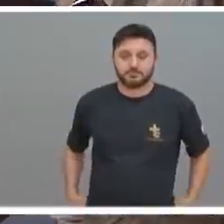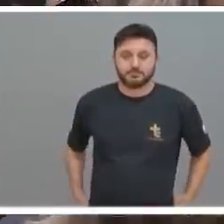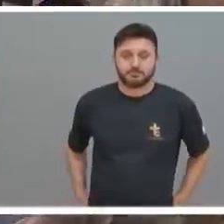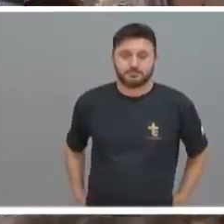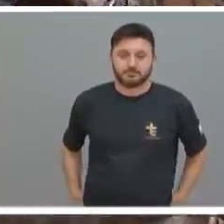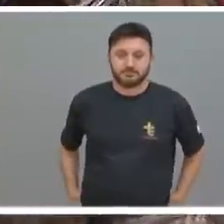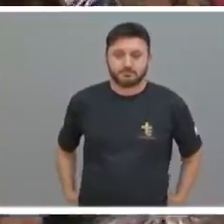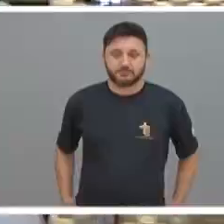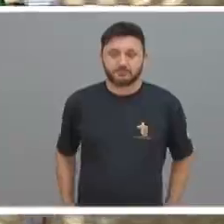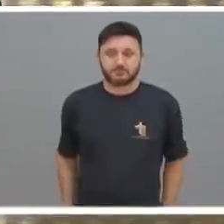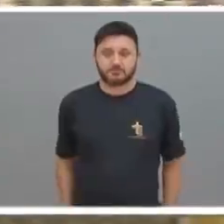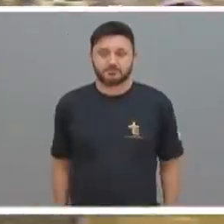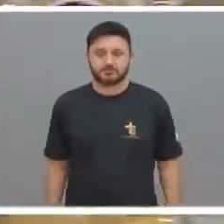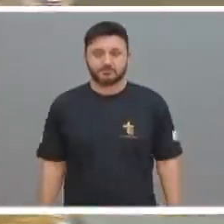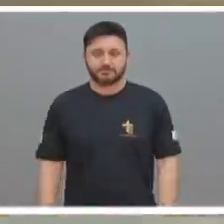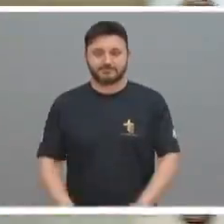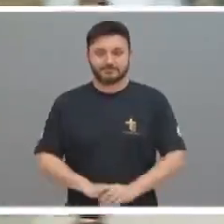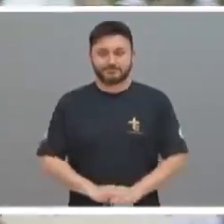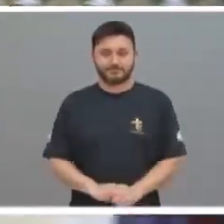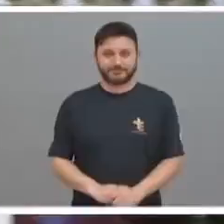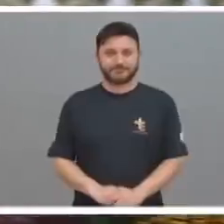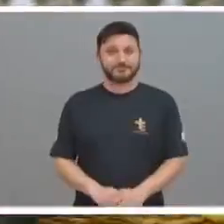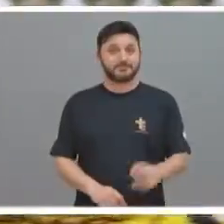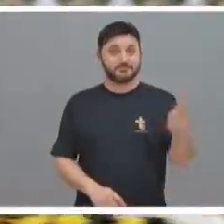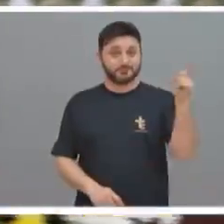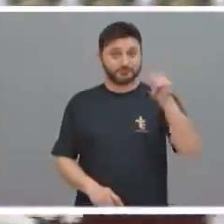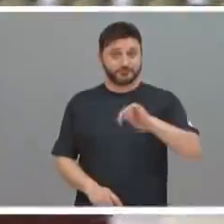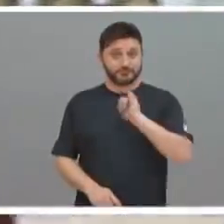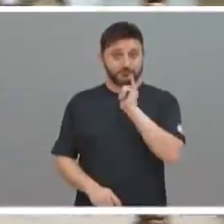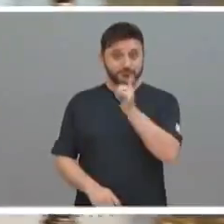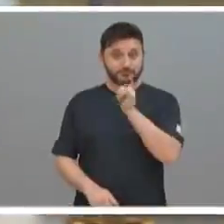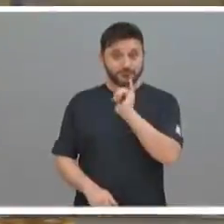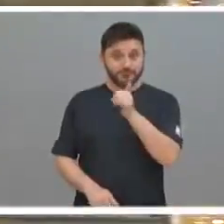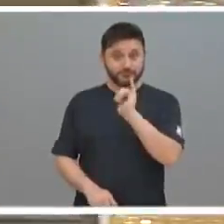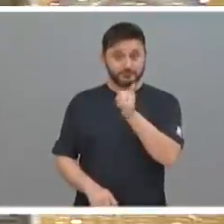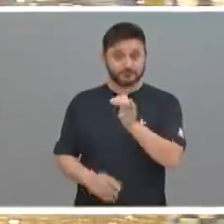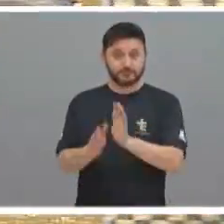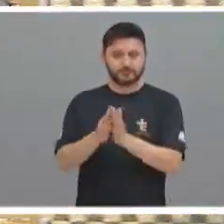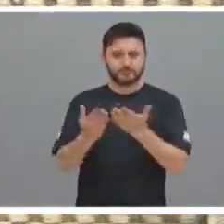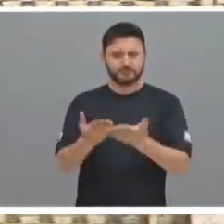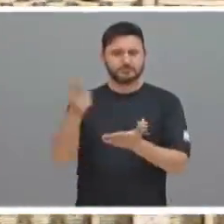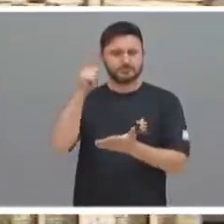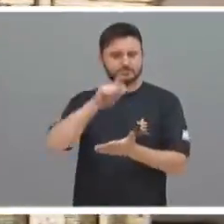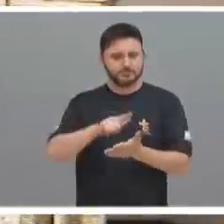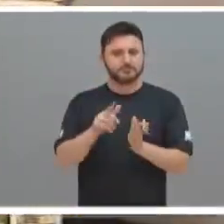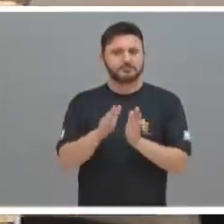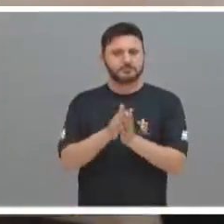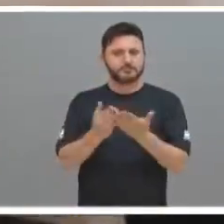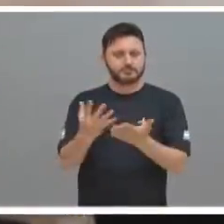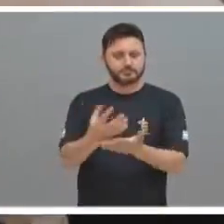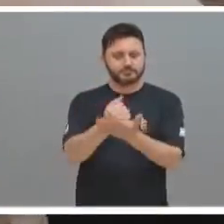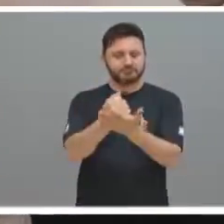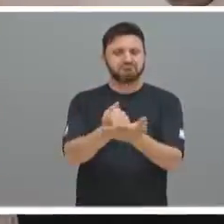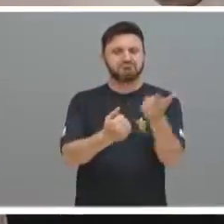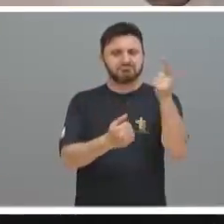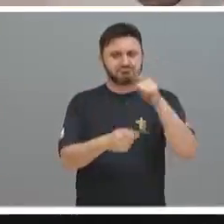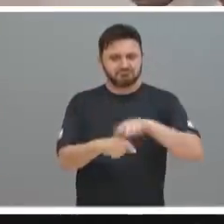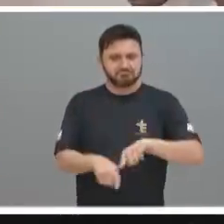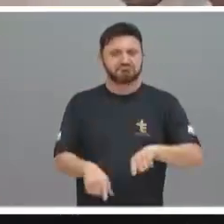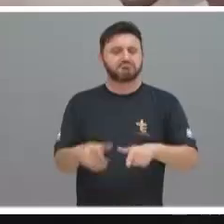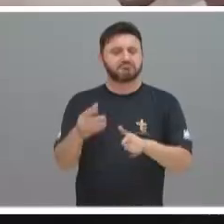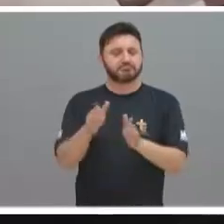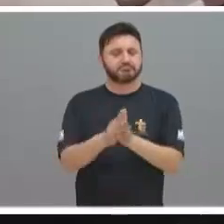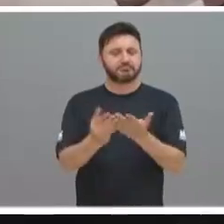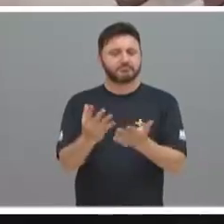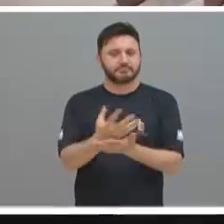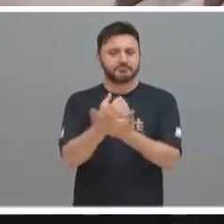Amém. Tenho repetido palavra da salvação proposital